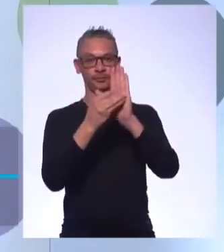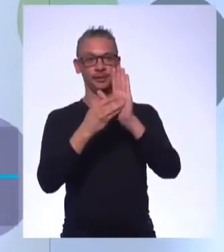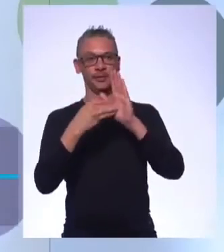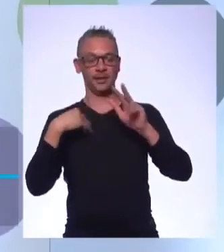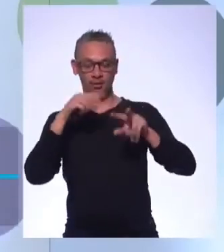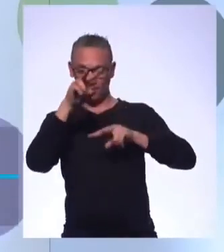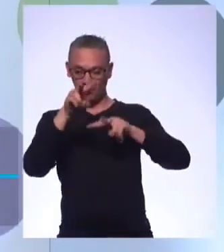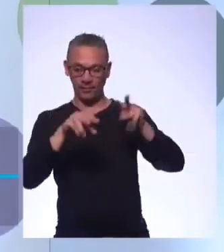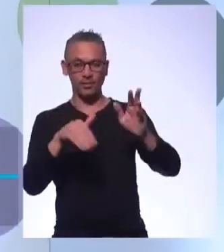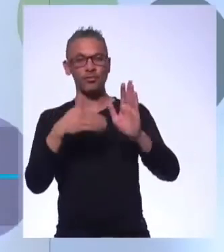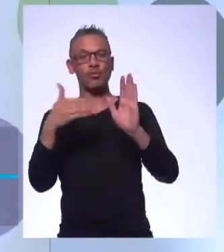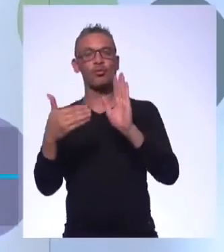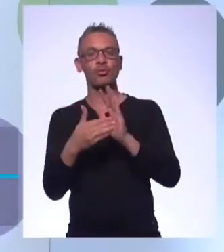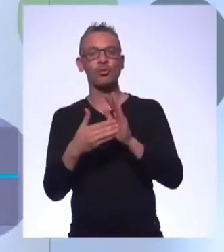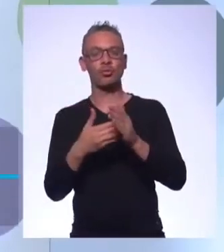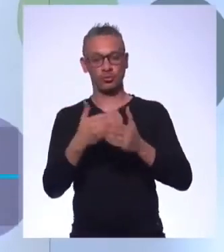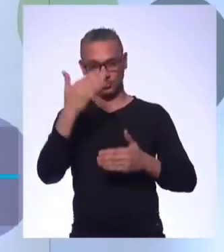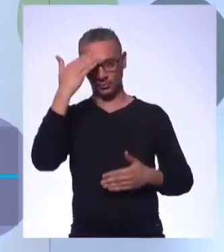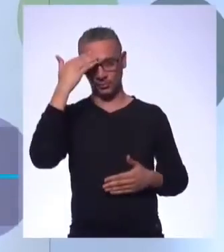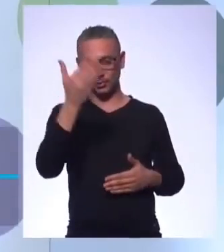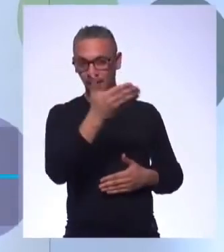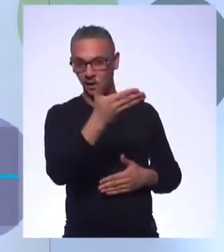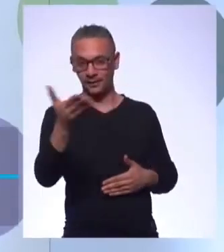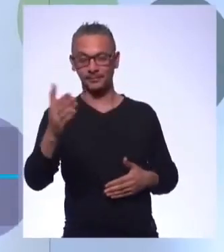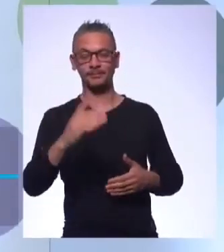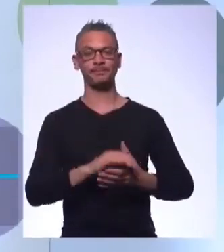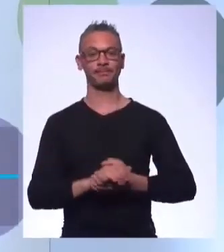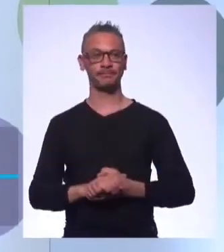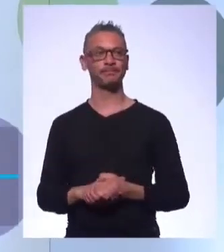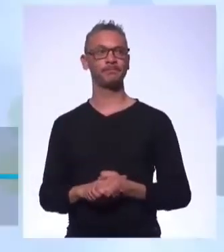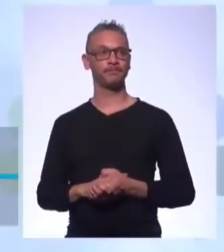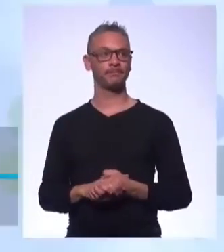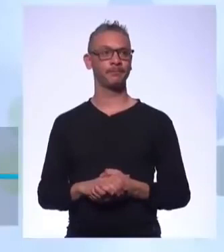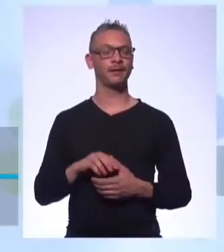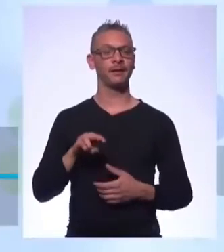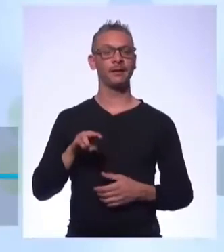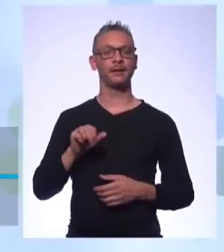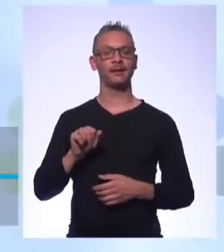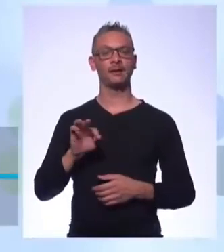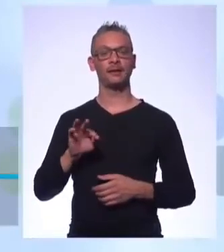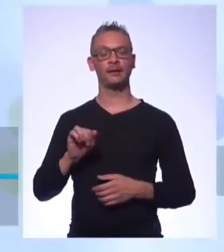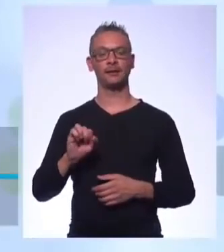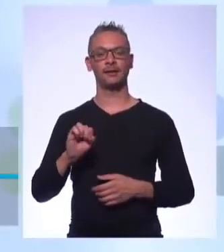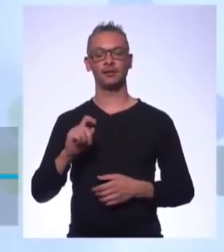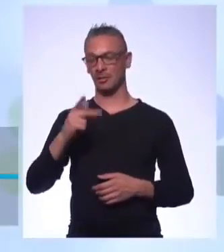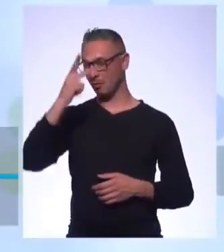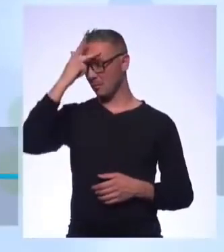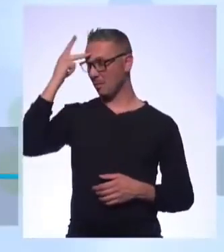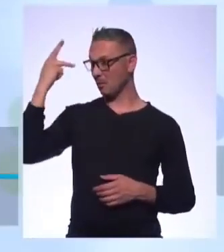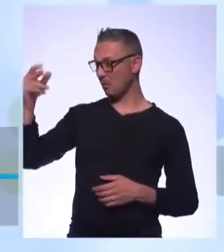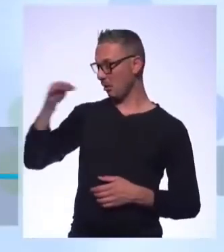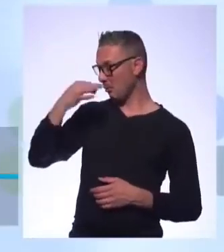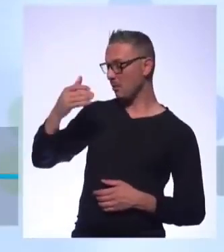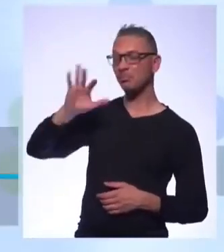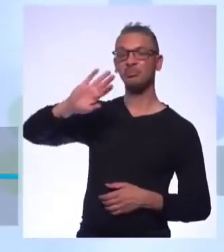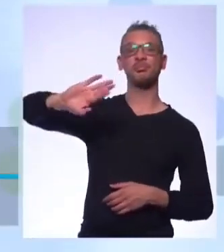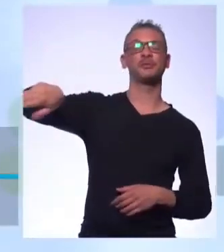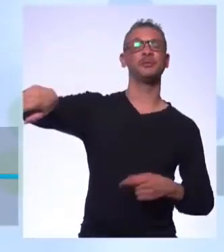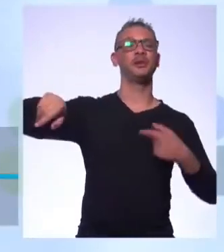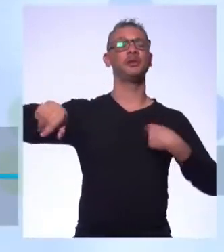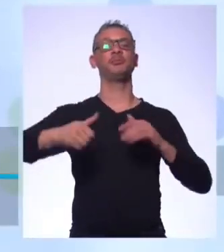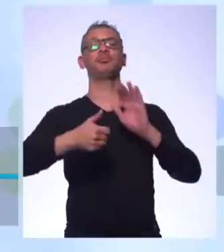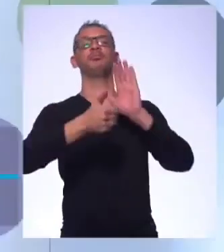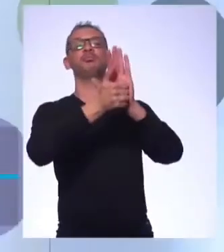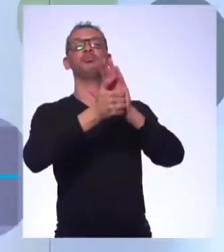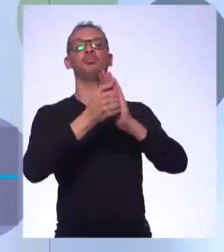eu olho tudo, vejo tudo. Obrigada, deixa aí pra mim. Olha, a Natasha, não se importar com a opinião alheia e buscar positividade. Não se importar